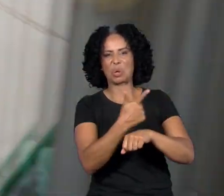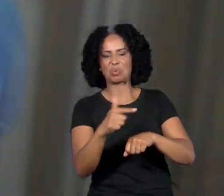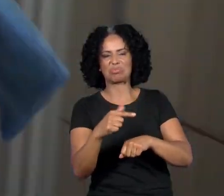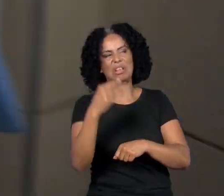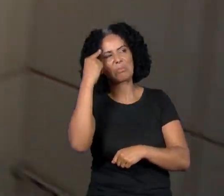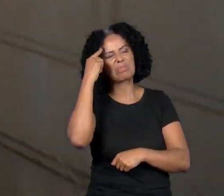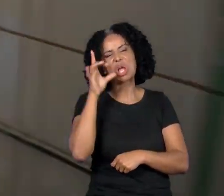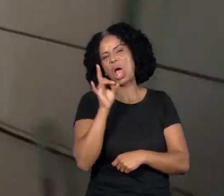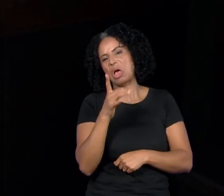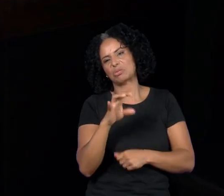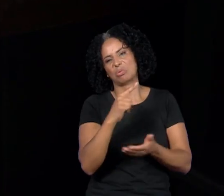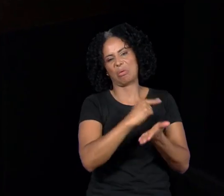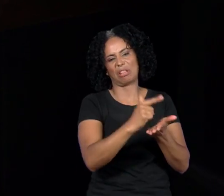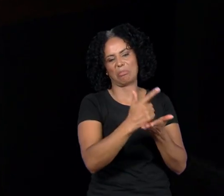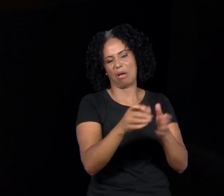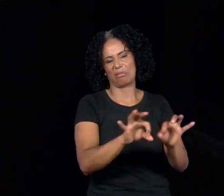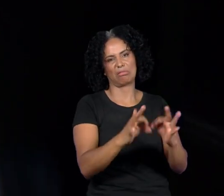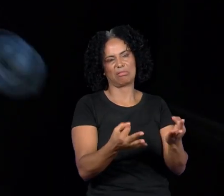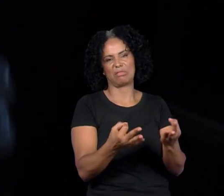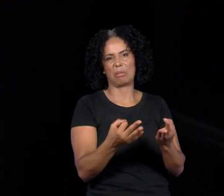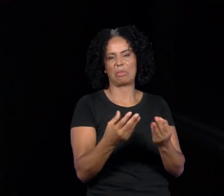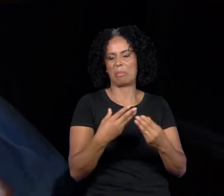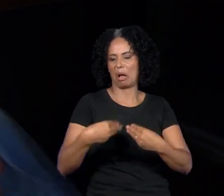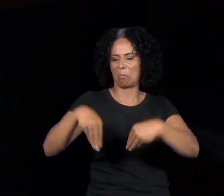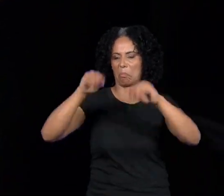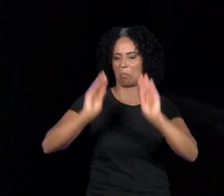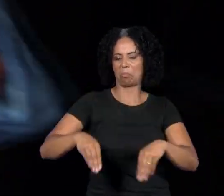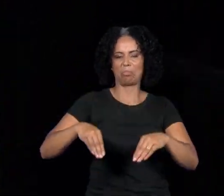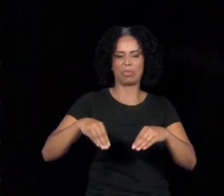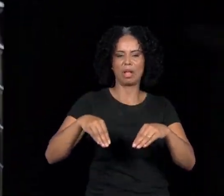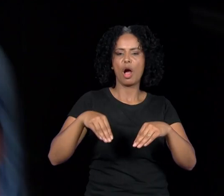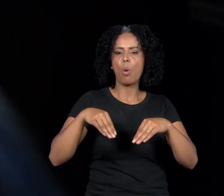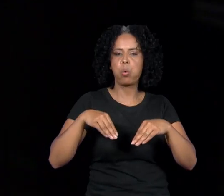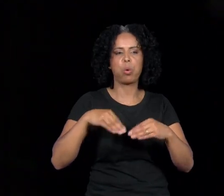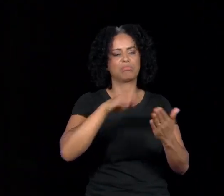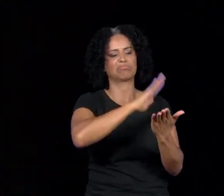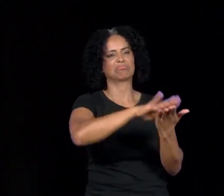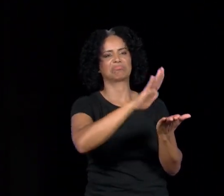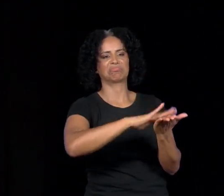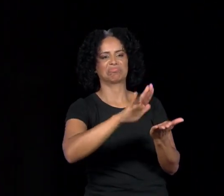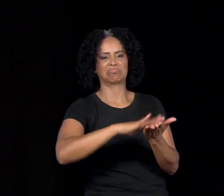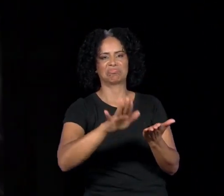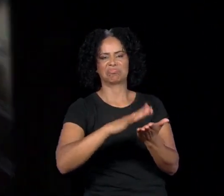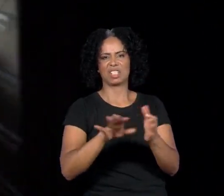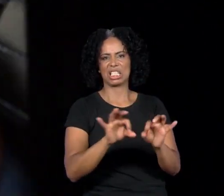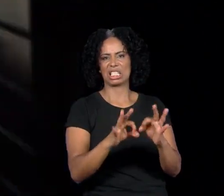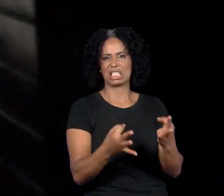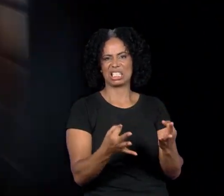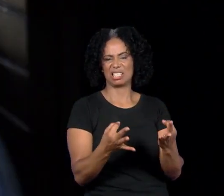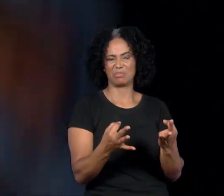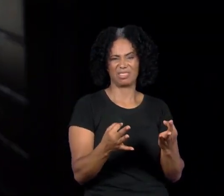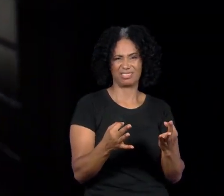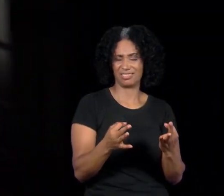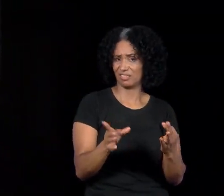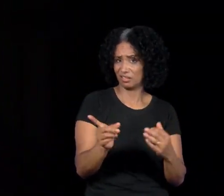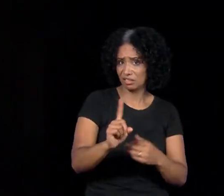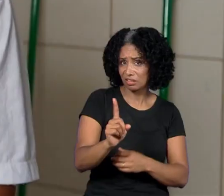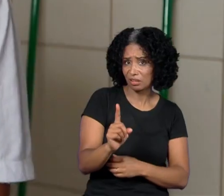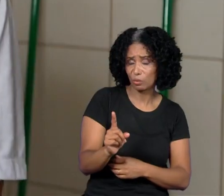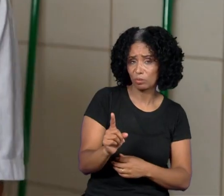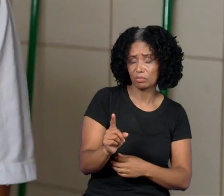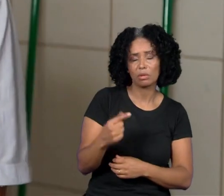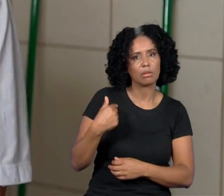limpar, passar um pano, ou pensa que você só está exercendo essa profissão porque não tem uma outra opção. Eu também